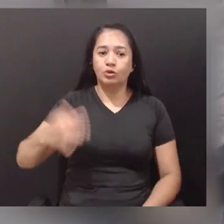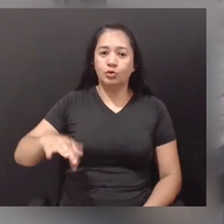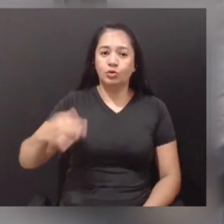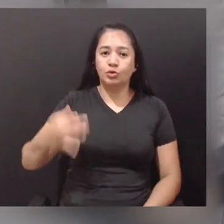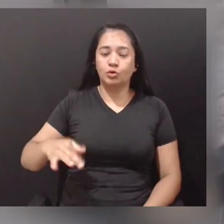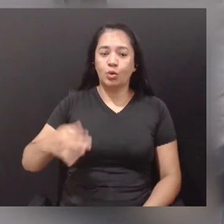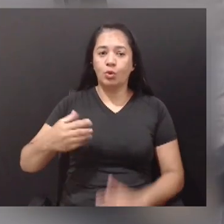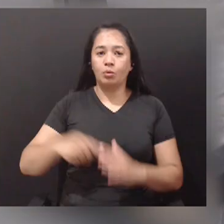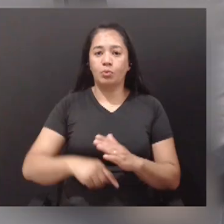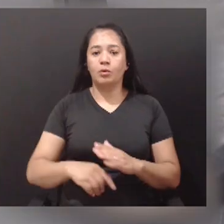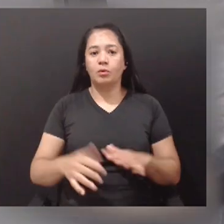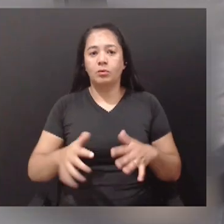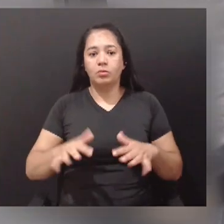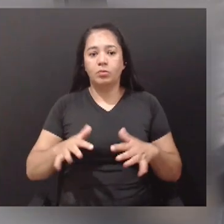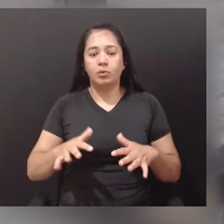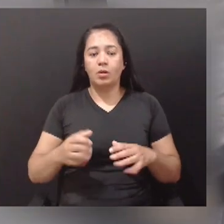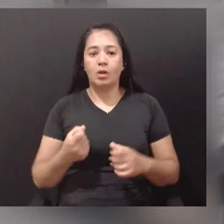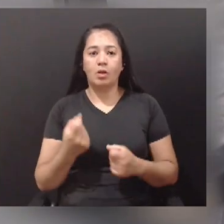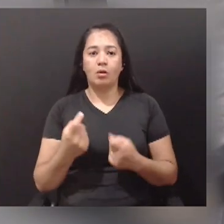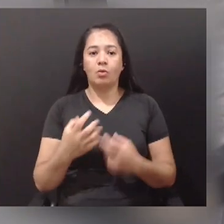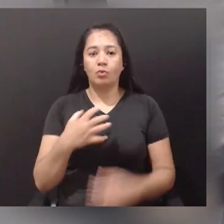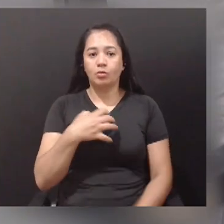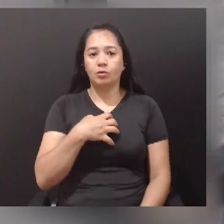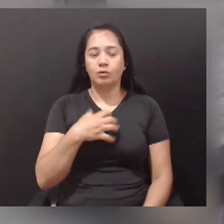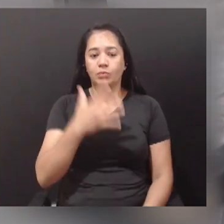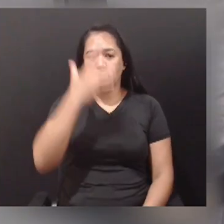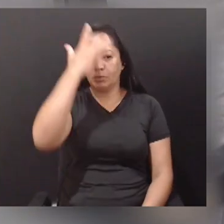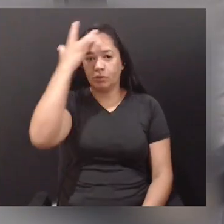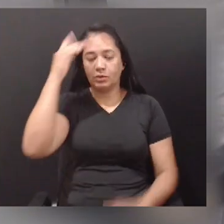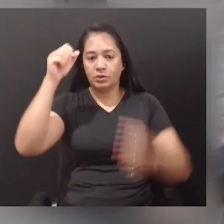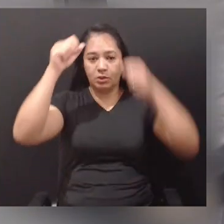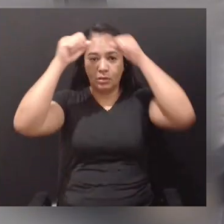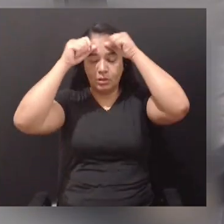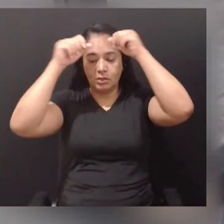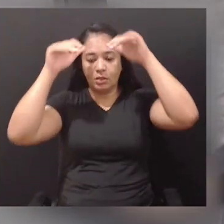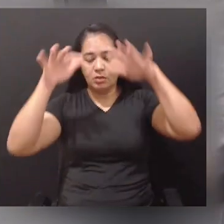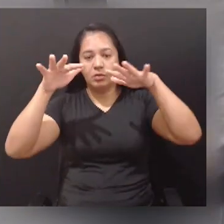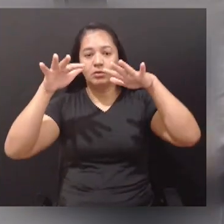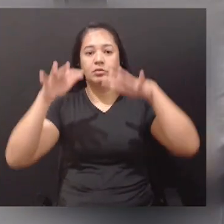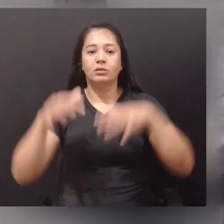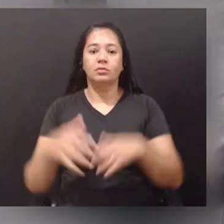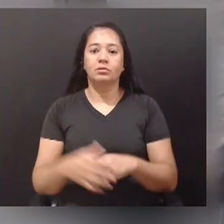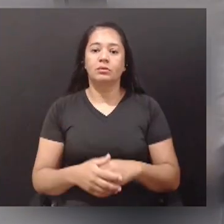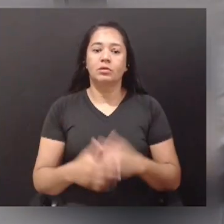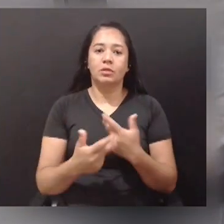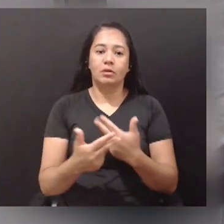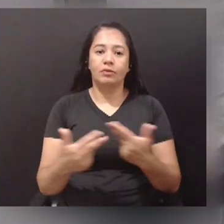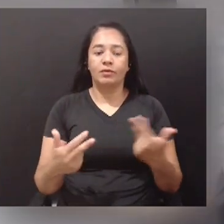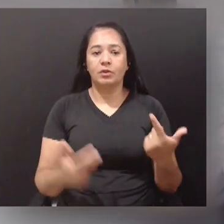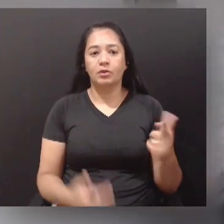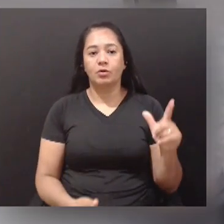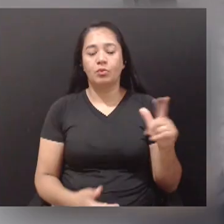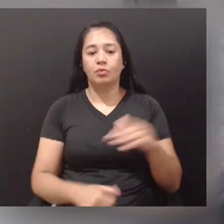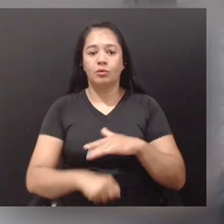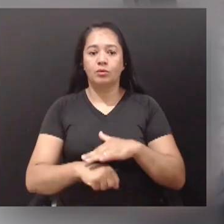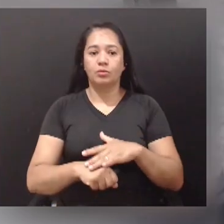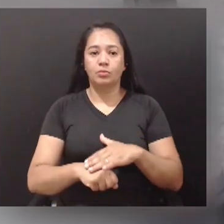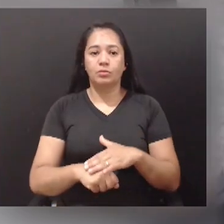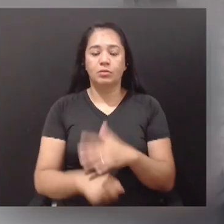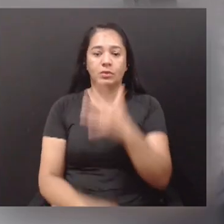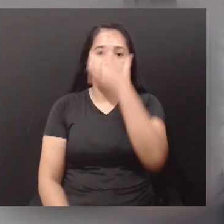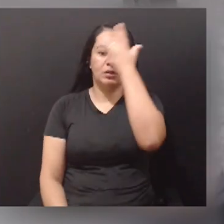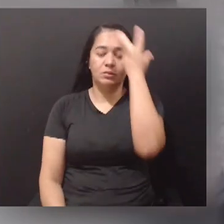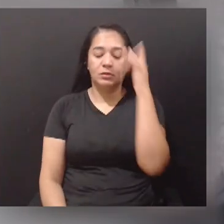alguns sintomas de pessoas que possuem transtorno espectro autista, né, e diversas outras doenças. As pessoas aqui da